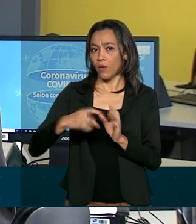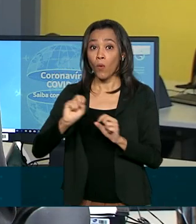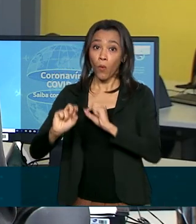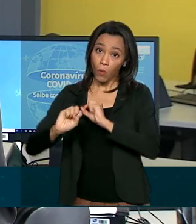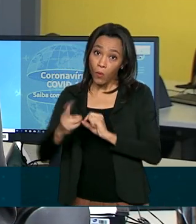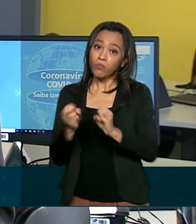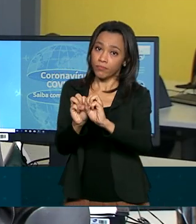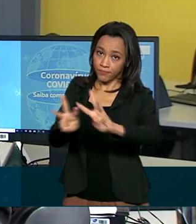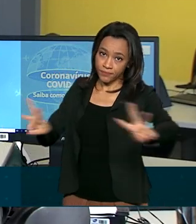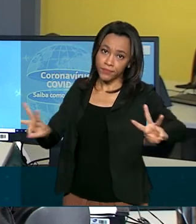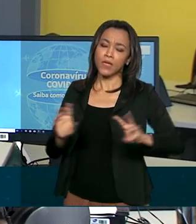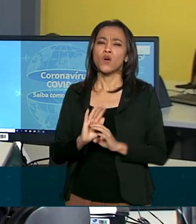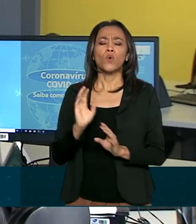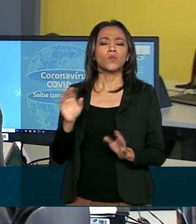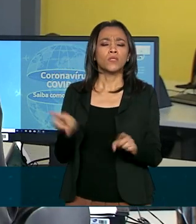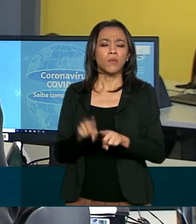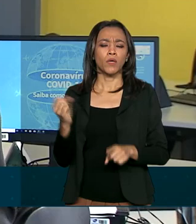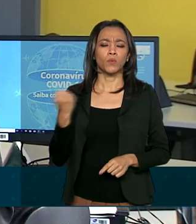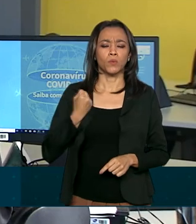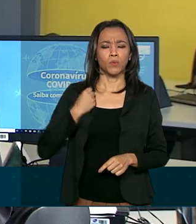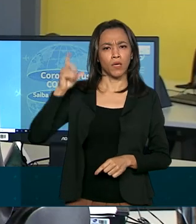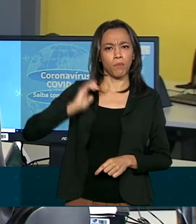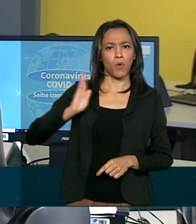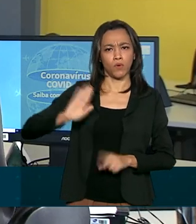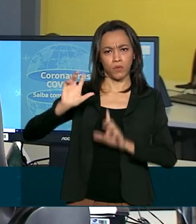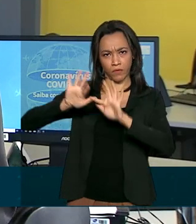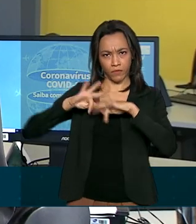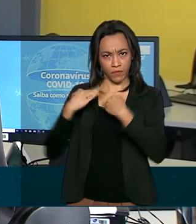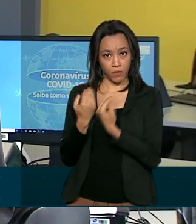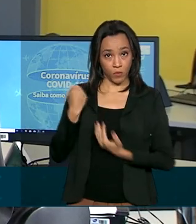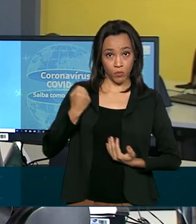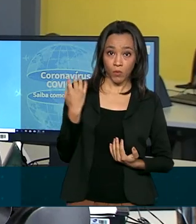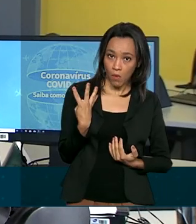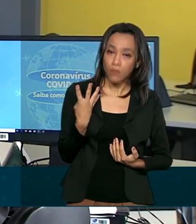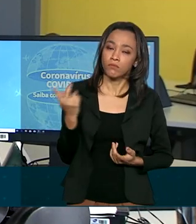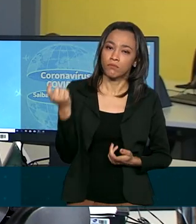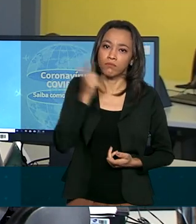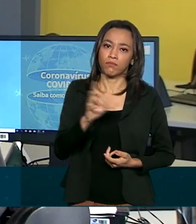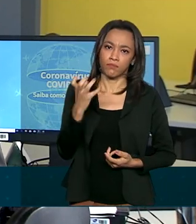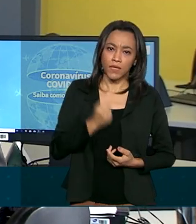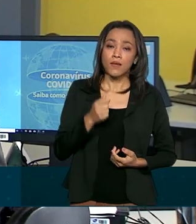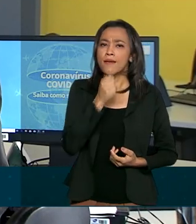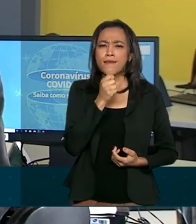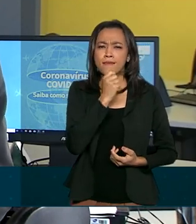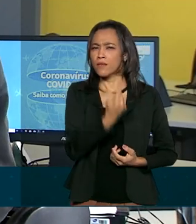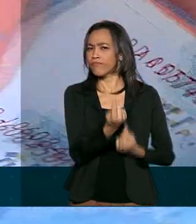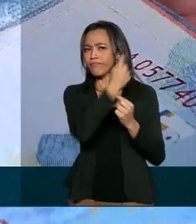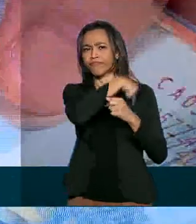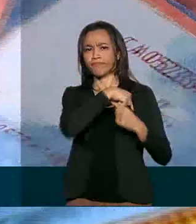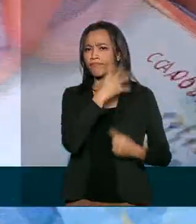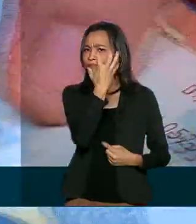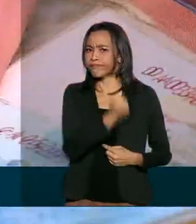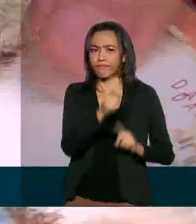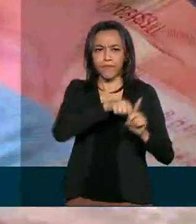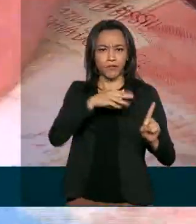beneficiários do Bolsa Família com o NIS Final 4 também vão receber. Além disso, um grupo que nasceu em março e ainda não ganhou a primeira parcela vai ter